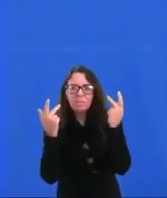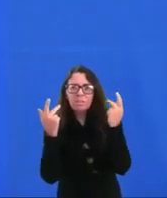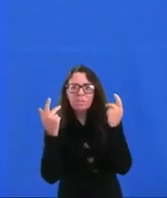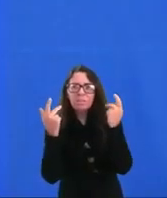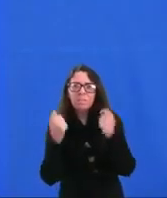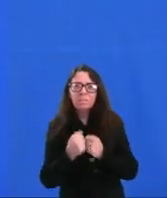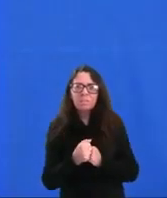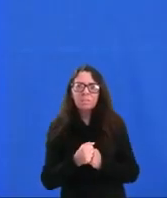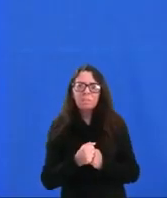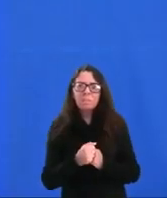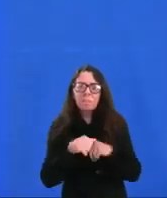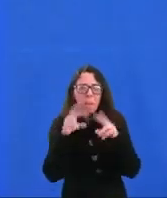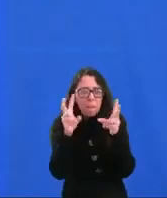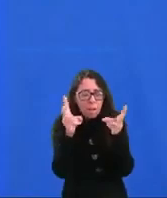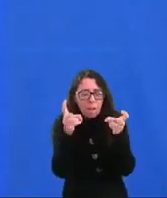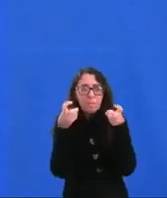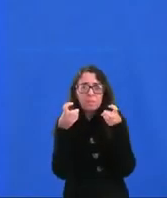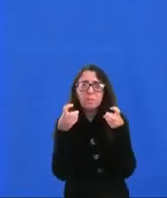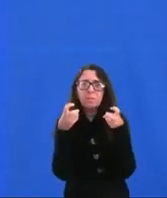Amados,